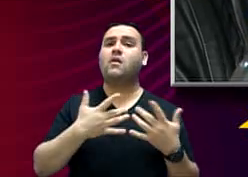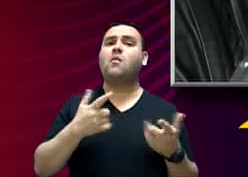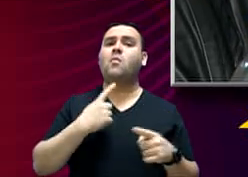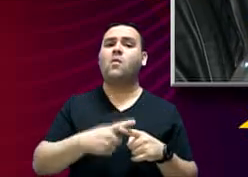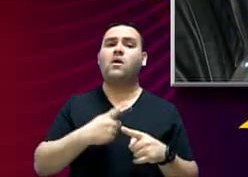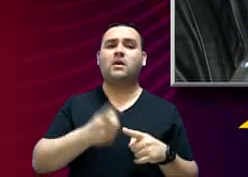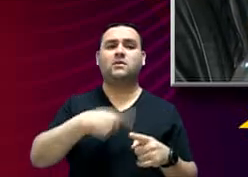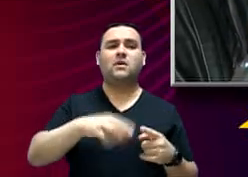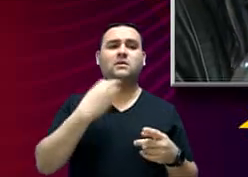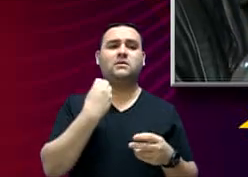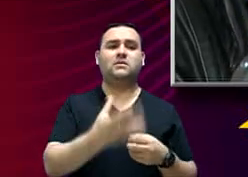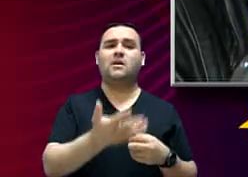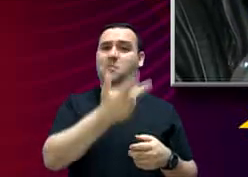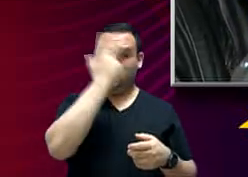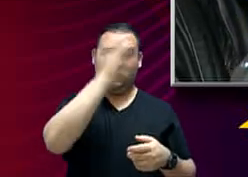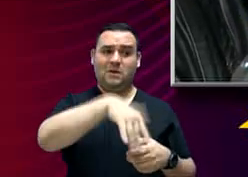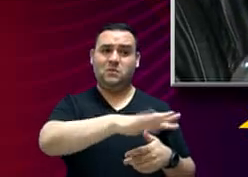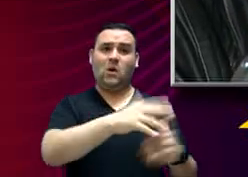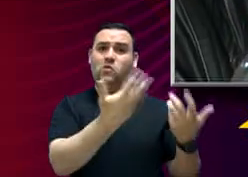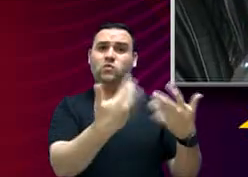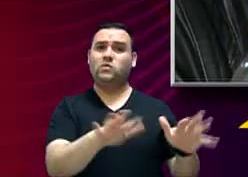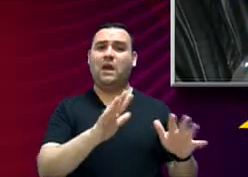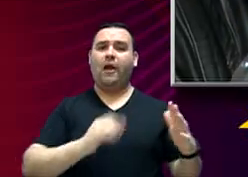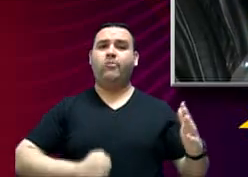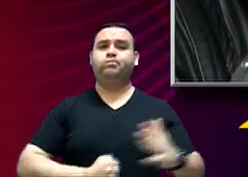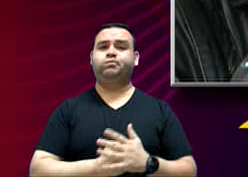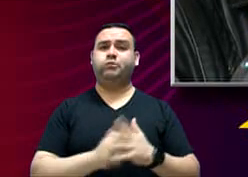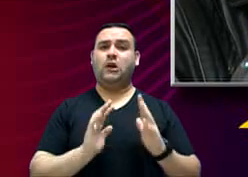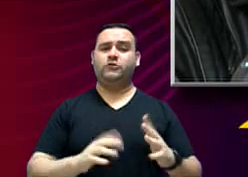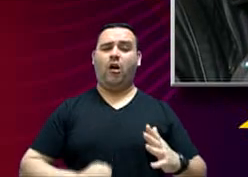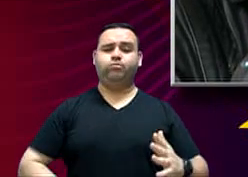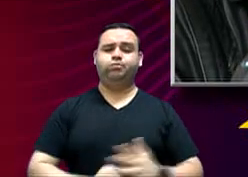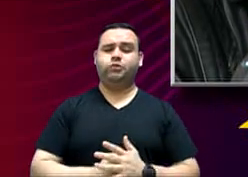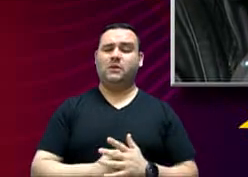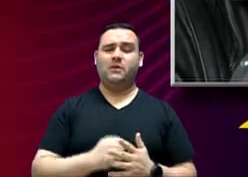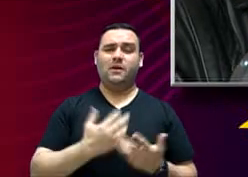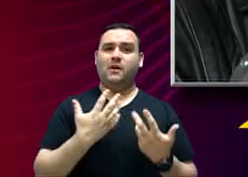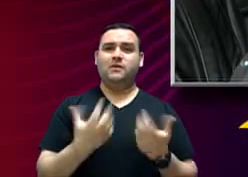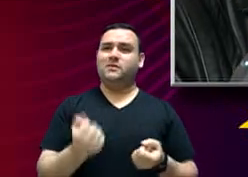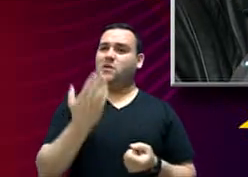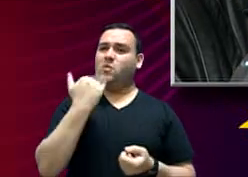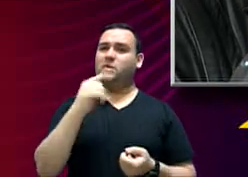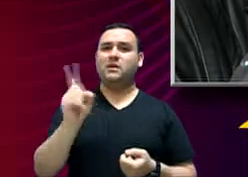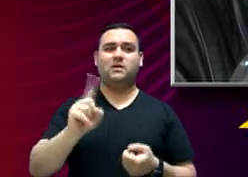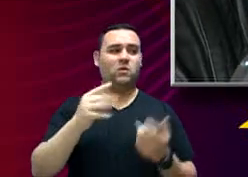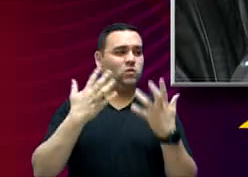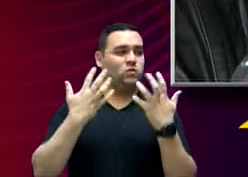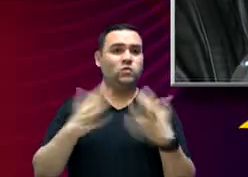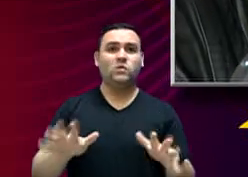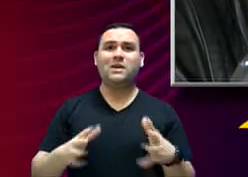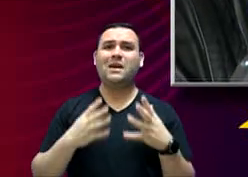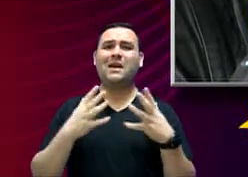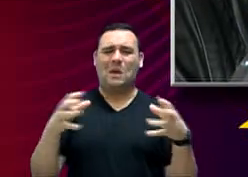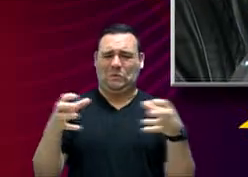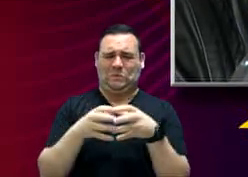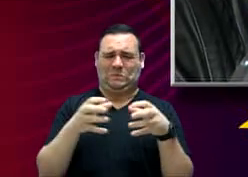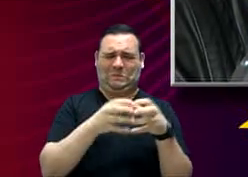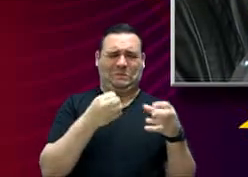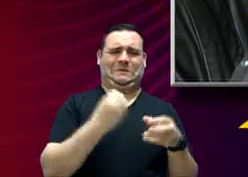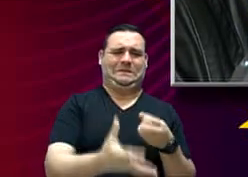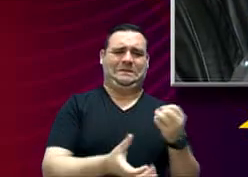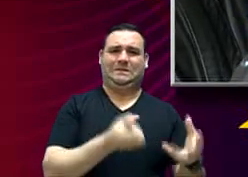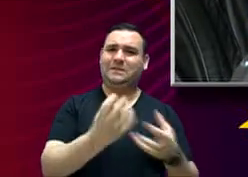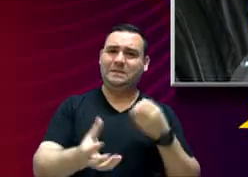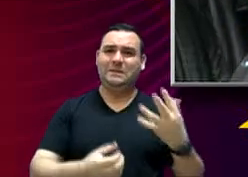porque nós oferecemos, os mendigos não querem mais, já estão com a barriga tão cheia que não estão aceitando. É tanto grupo